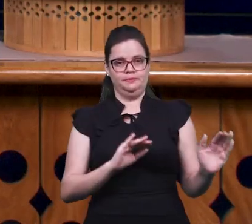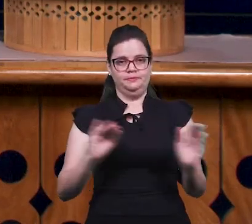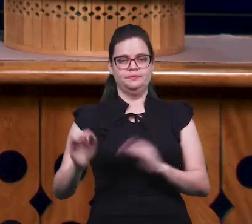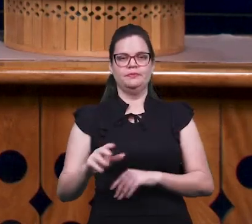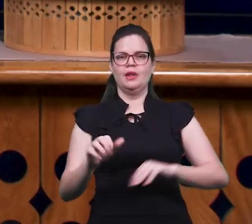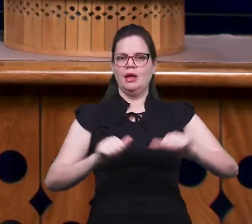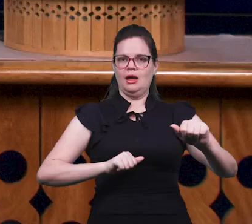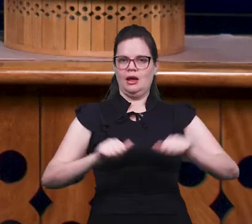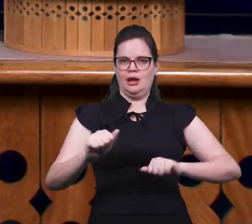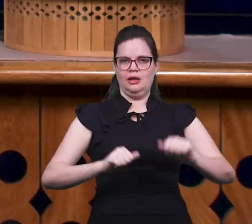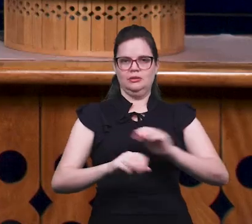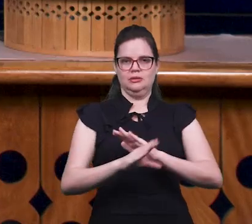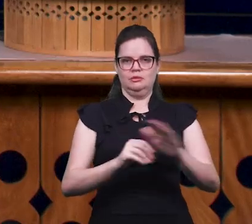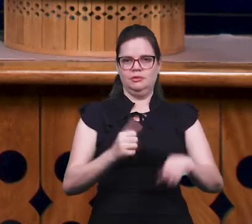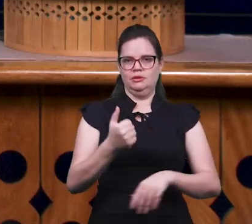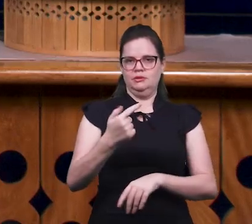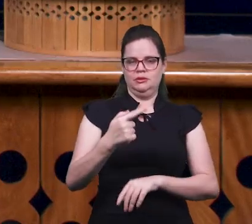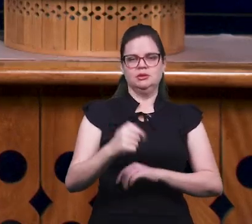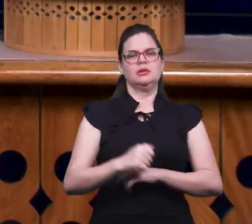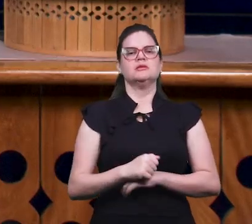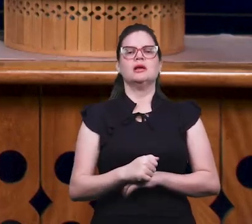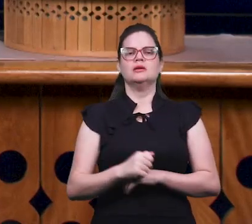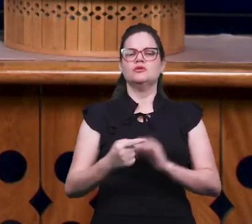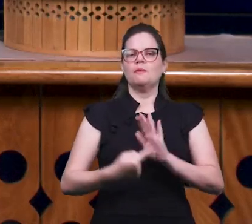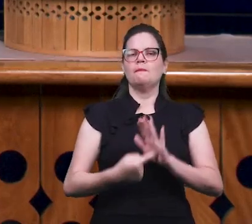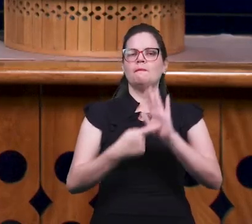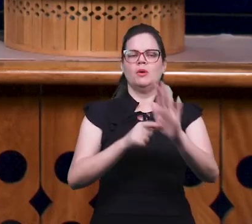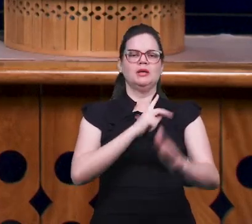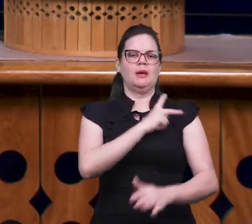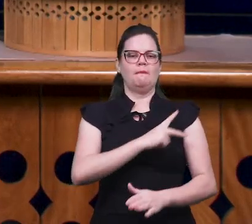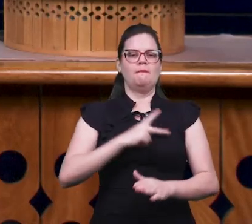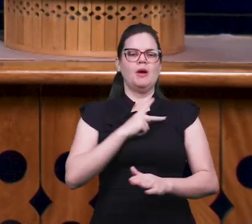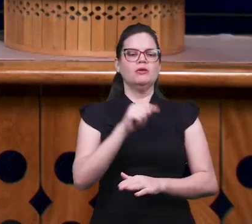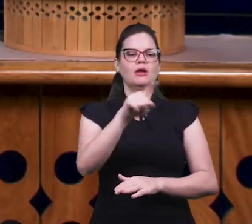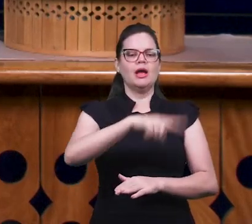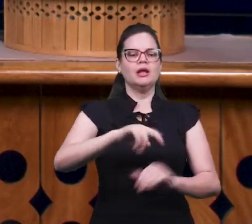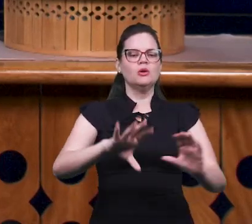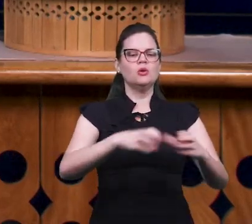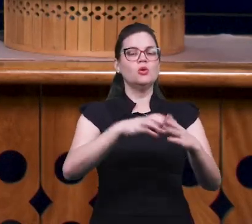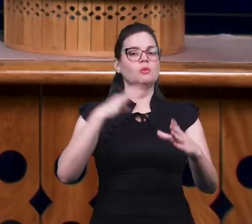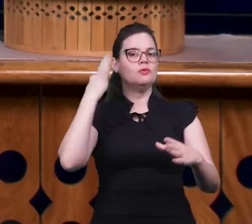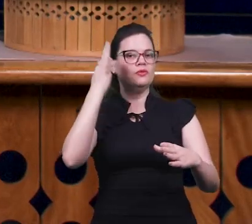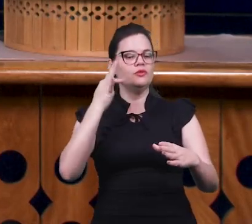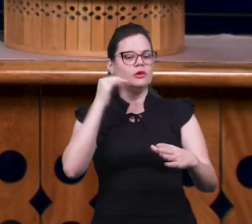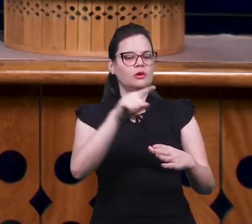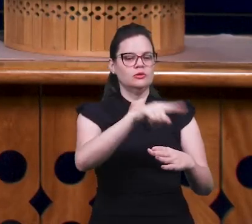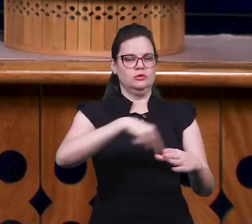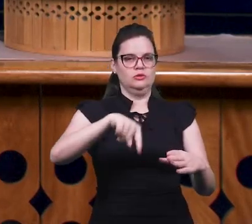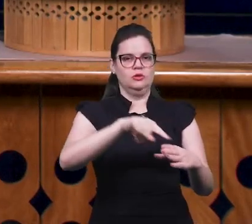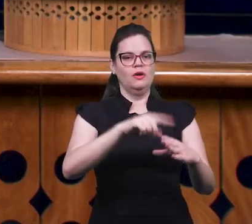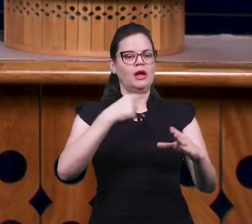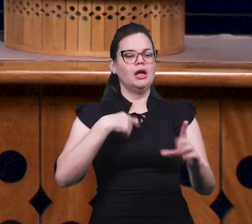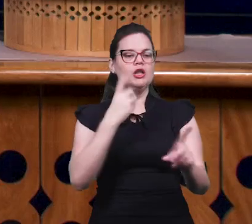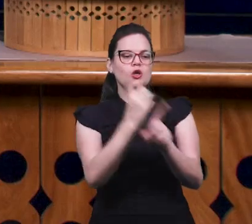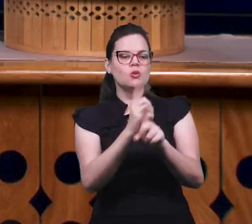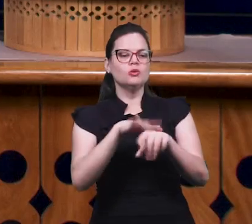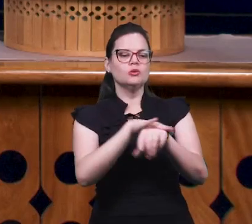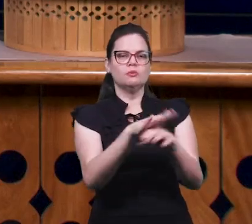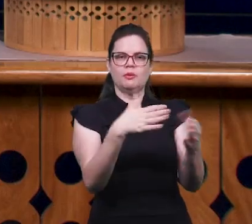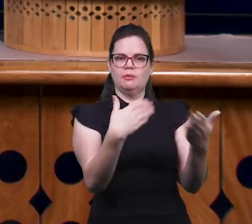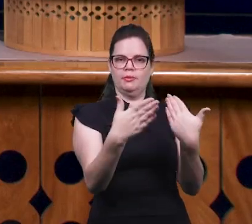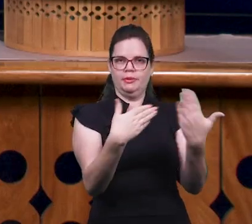com um grupo de filósofos na época, que dominava a região na época, encontrou com os estoicos e epicureus, né? Então nós vamos ver esses dois